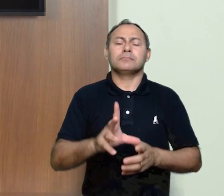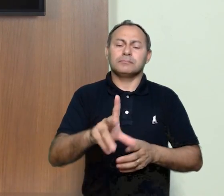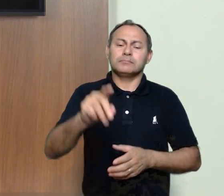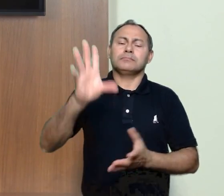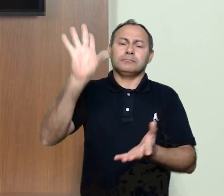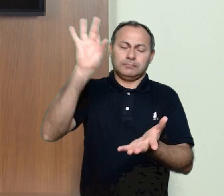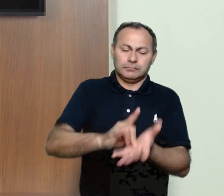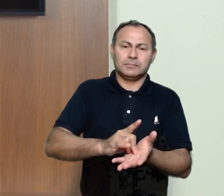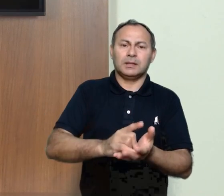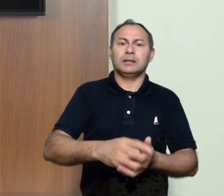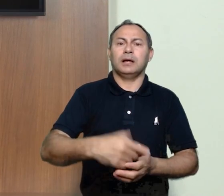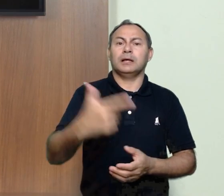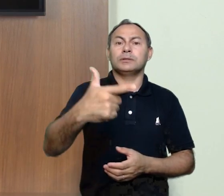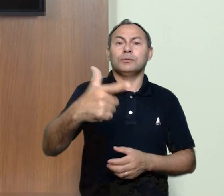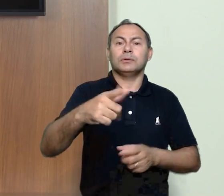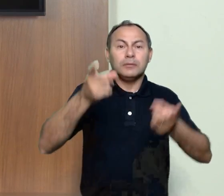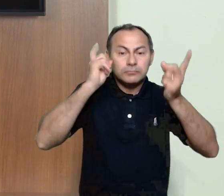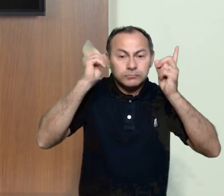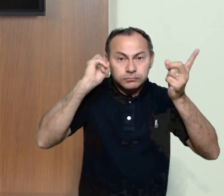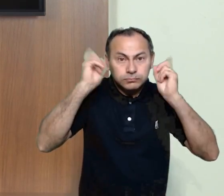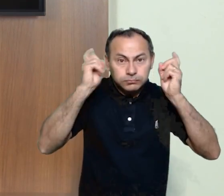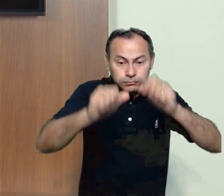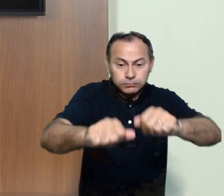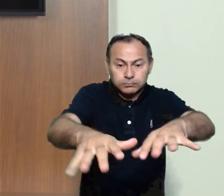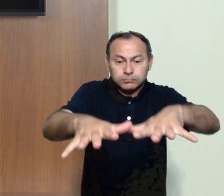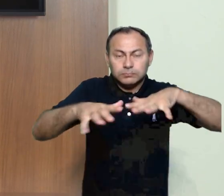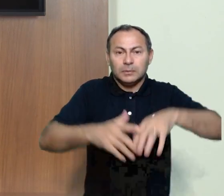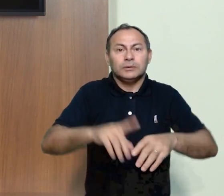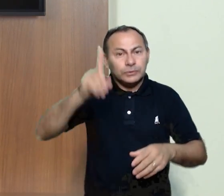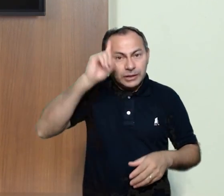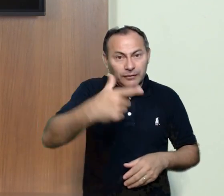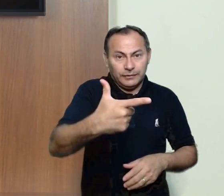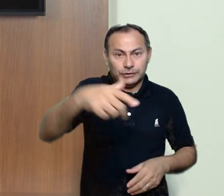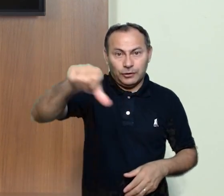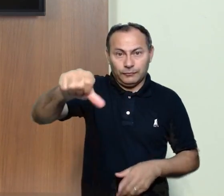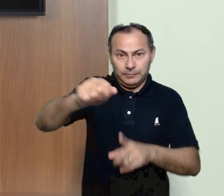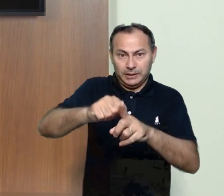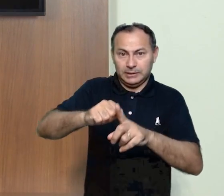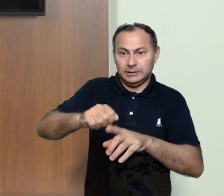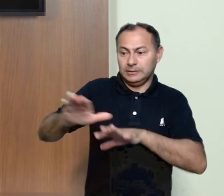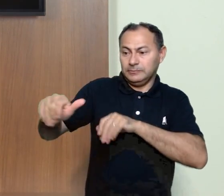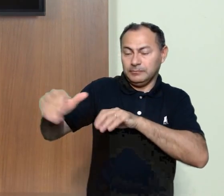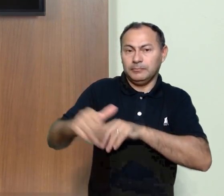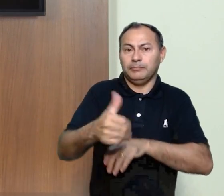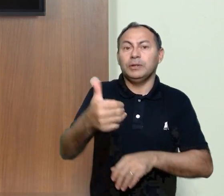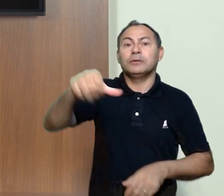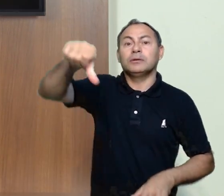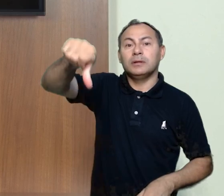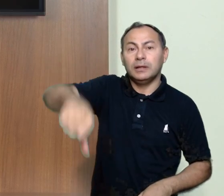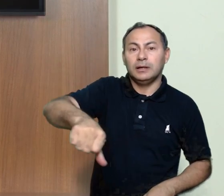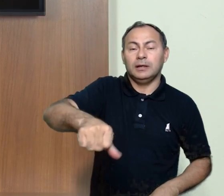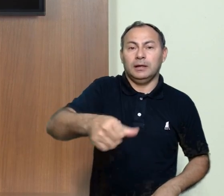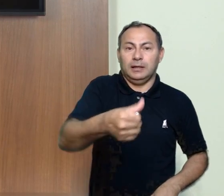Definiu a data da segunda sessão para 29 de setembro de